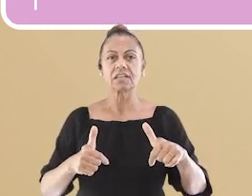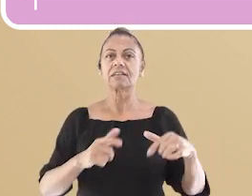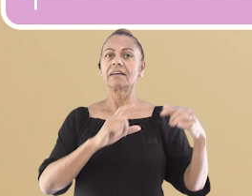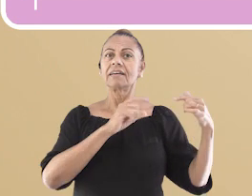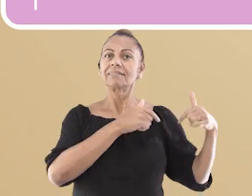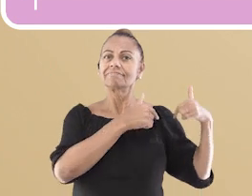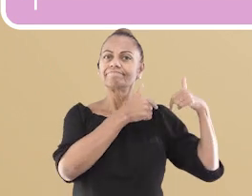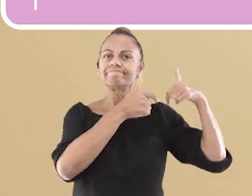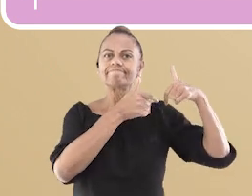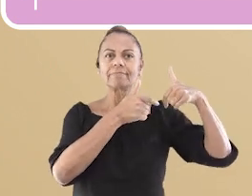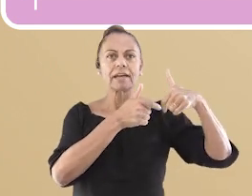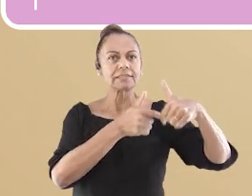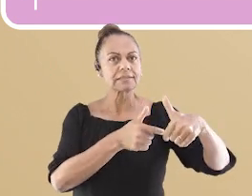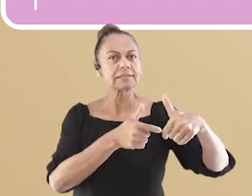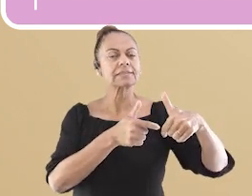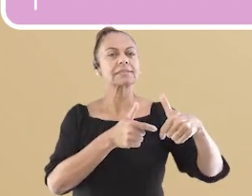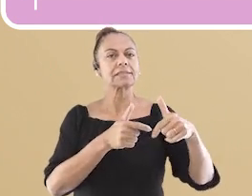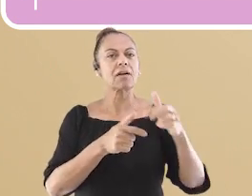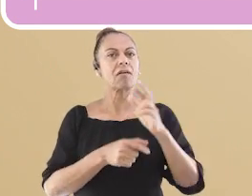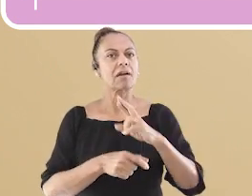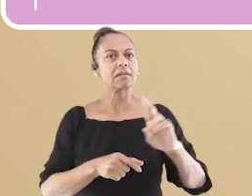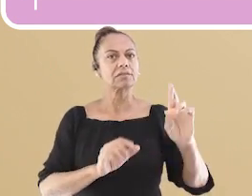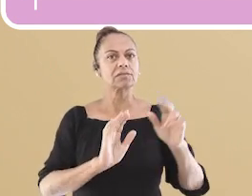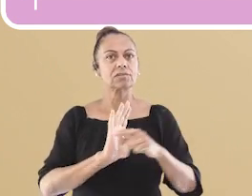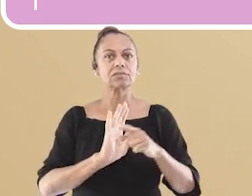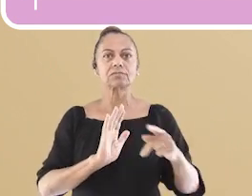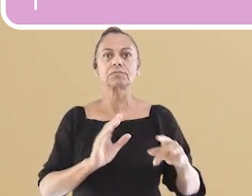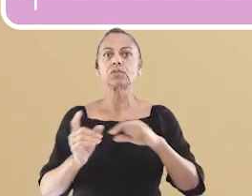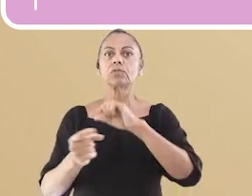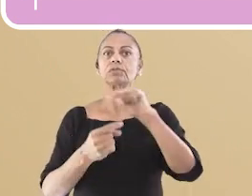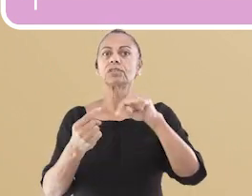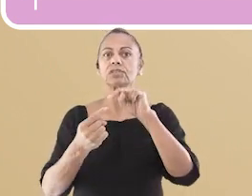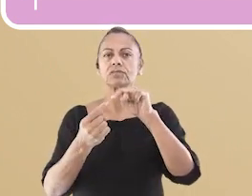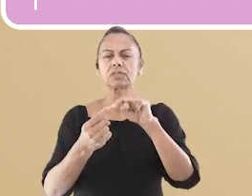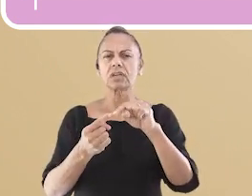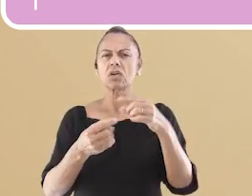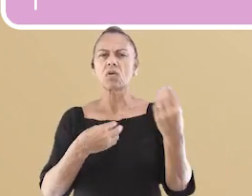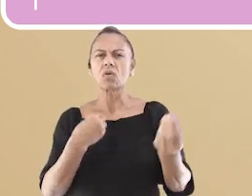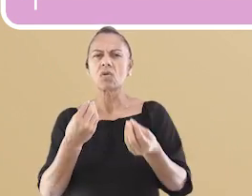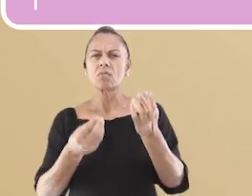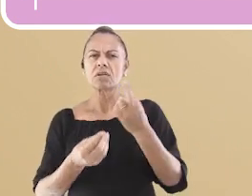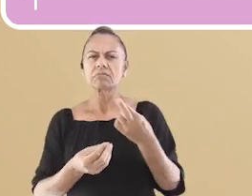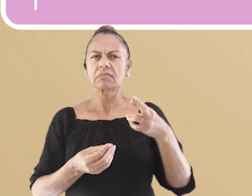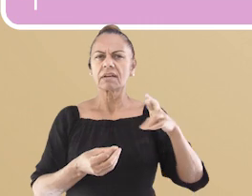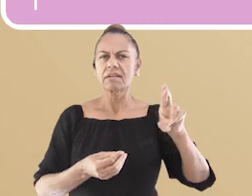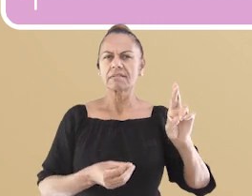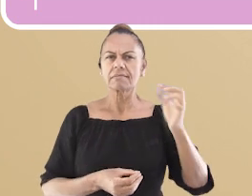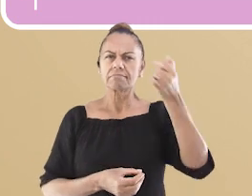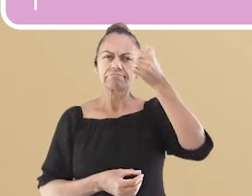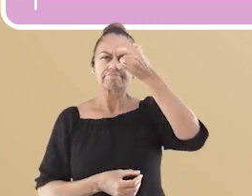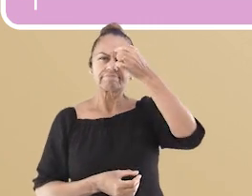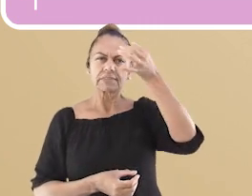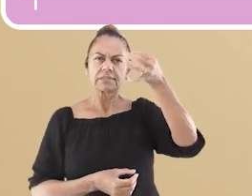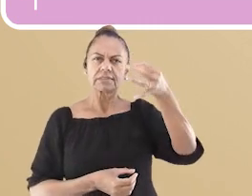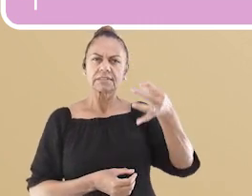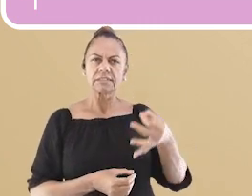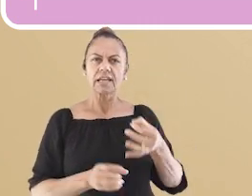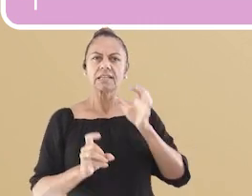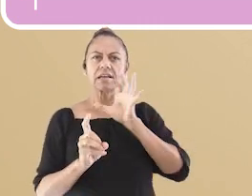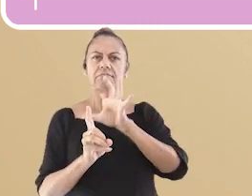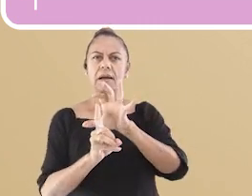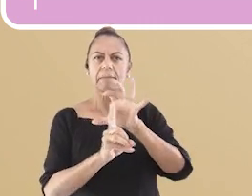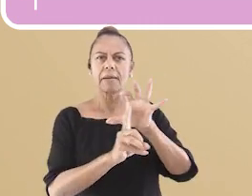e tradições religiosas. E o objetivo da aula: discutir como as crenças e convicções podem